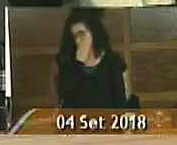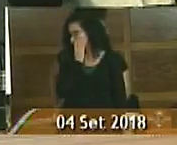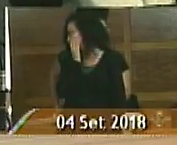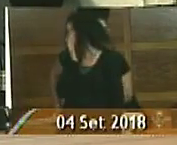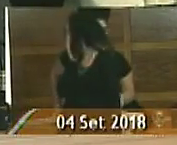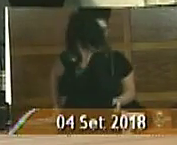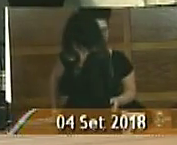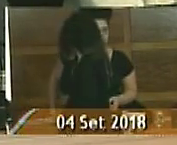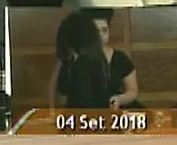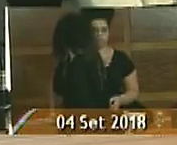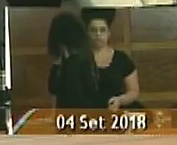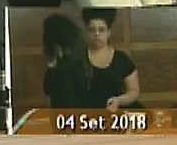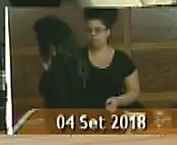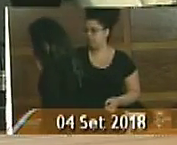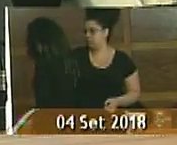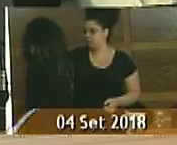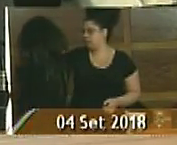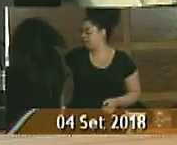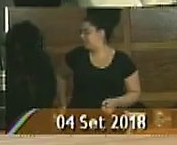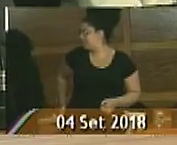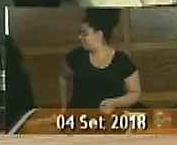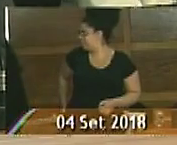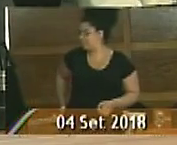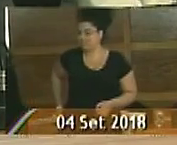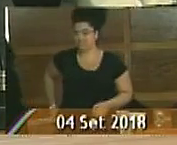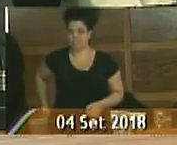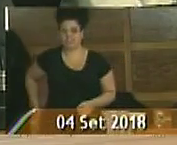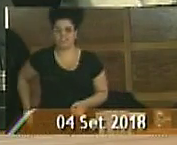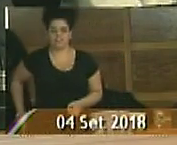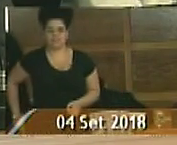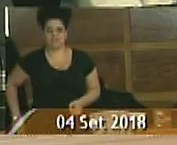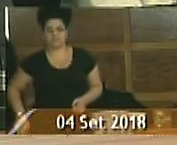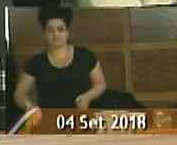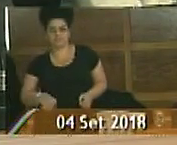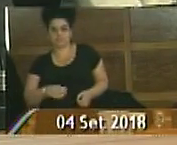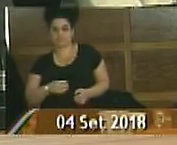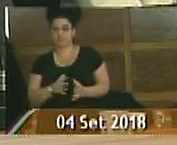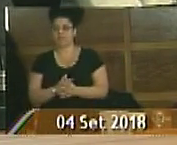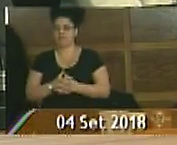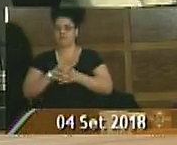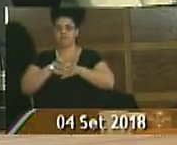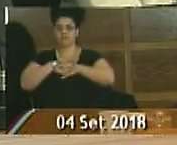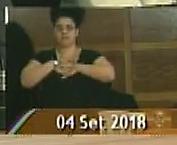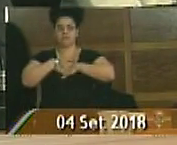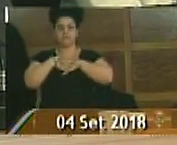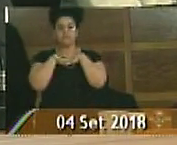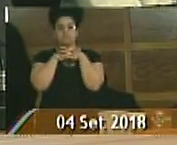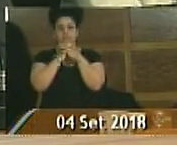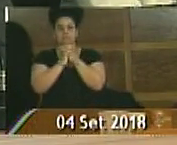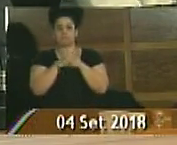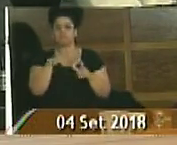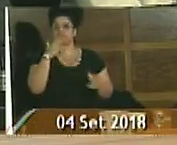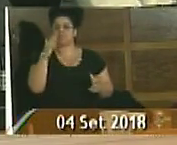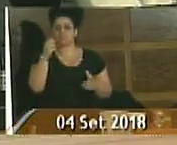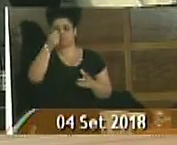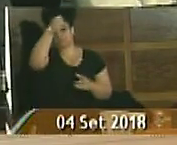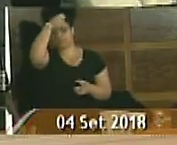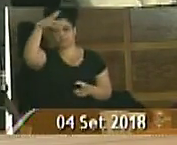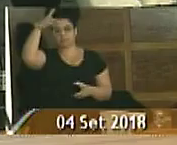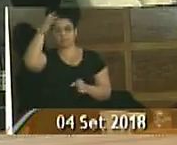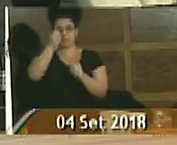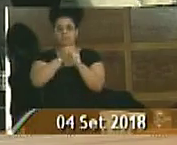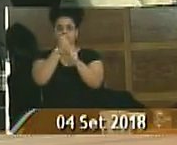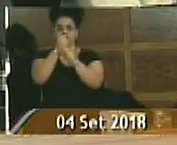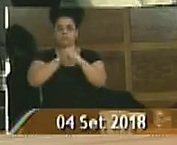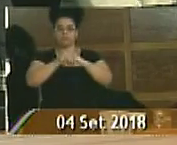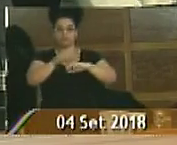Indicação 2484, a Prefeitura construção de uma rampa de acesso a cadeirante na estrada Prefeito Municipal, da